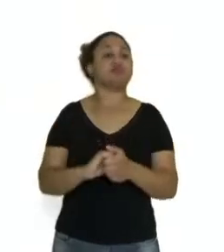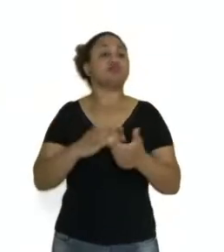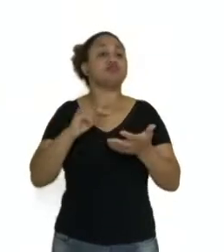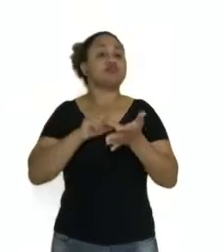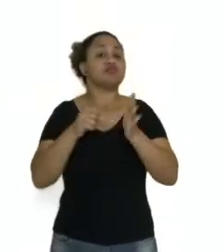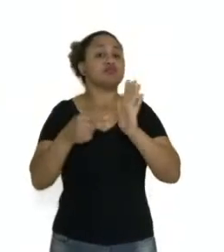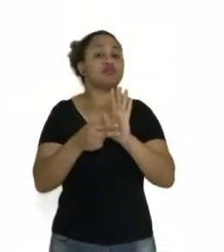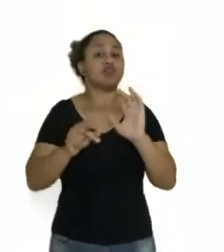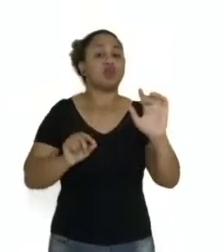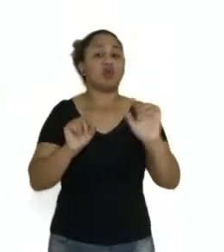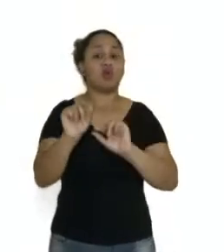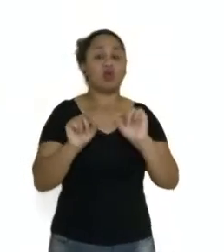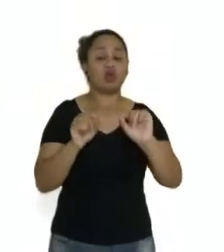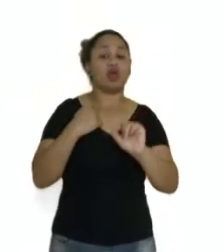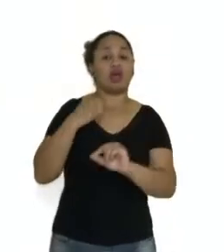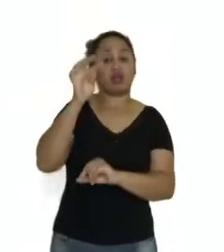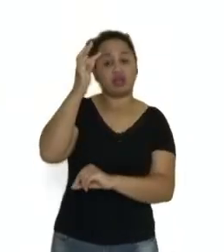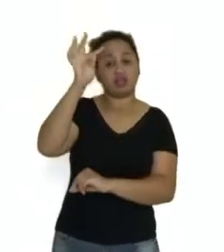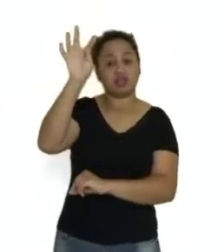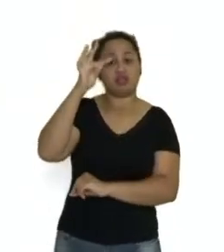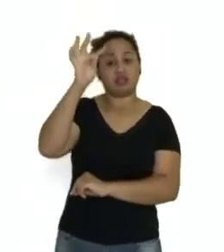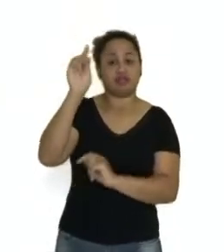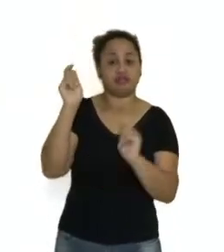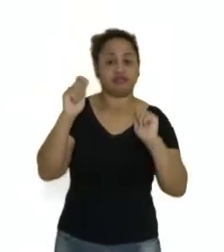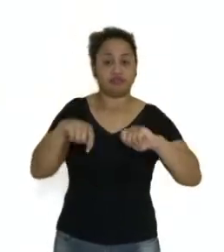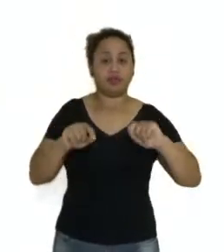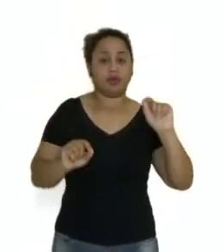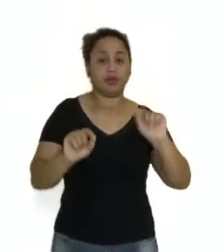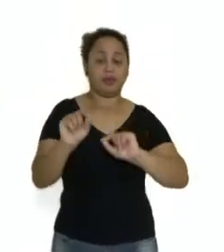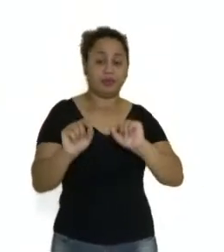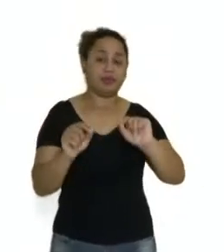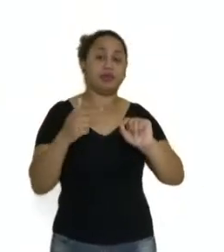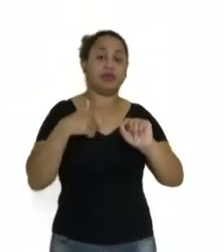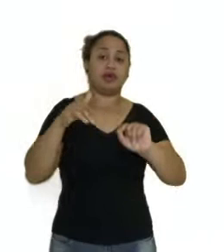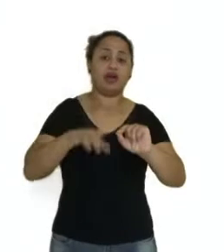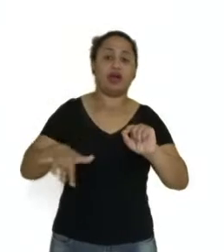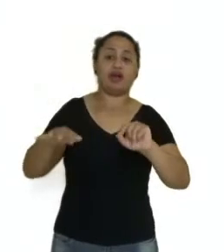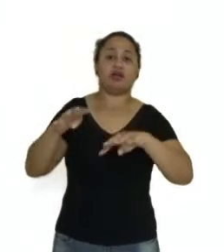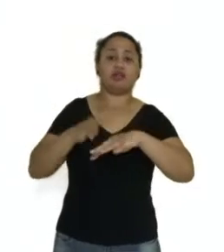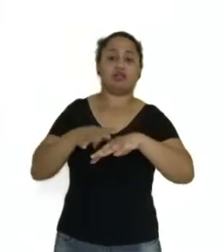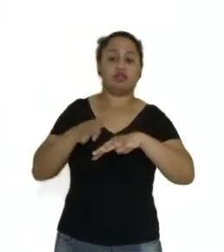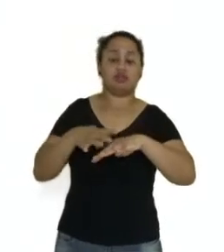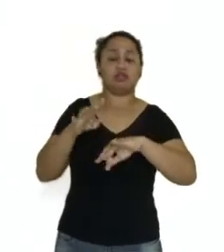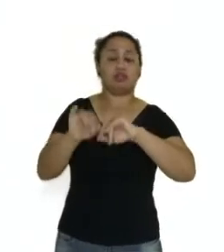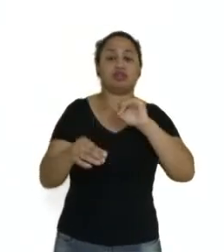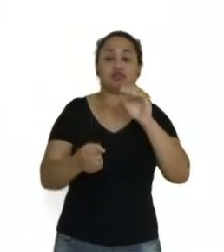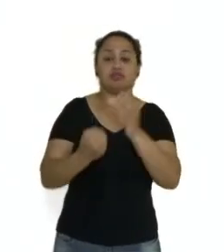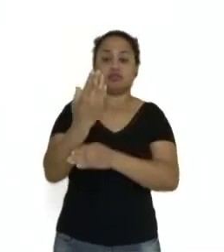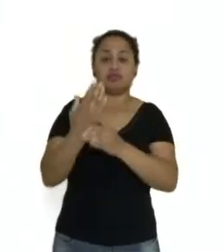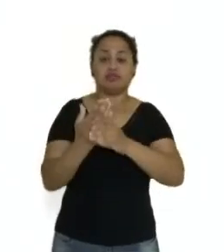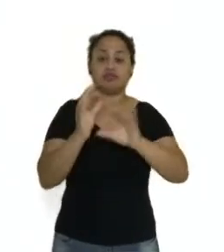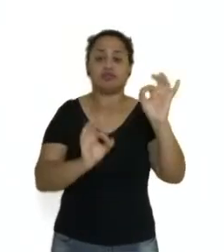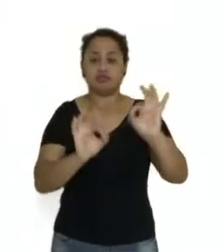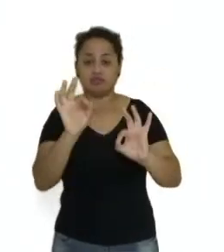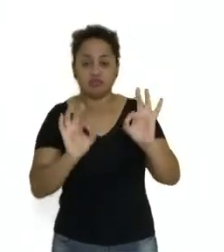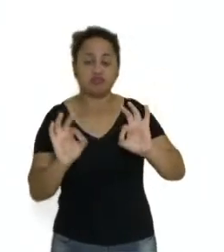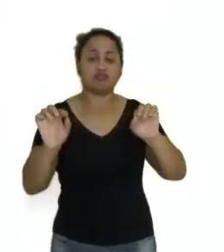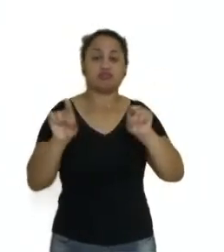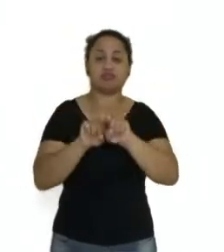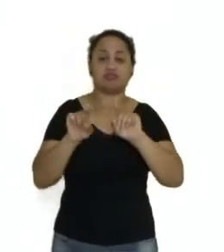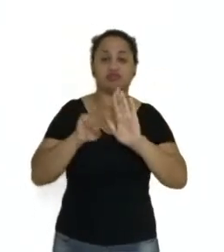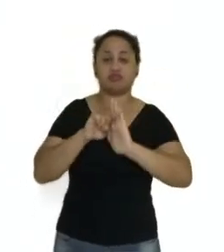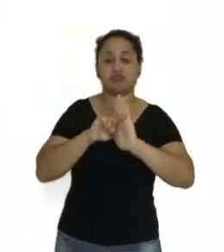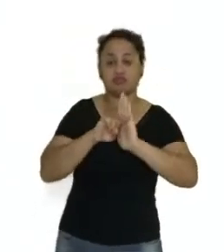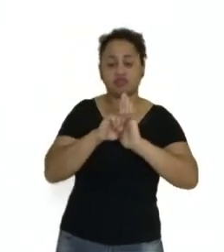significa que a teoria das probabilidades é um ramo da matemática que cria, elabora e